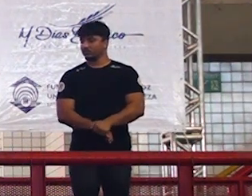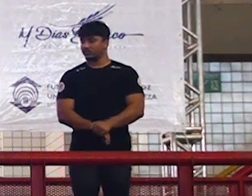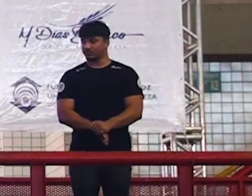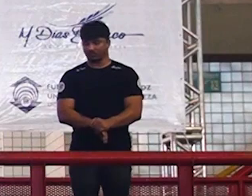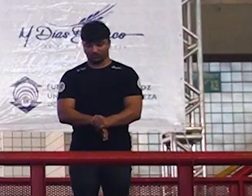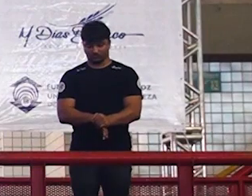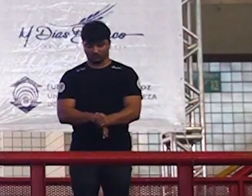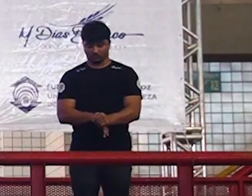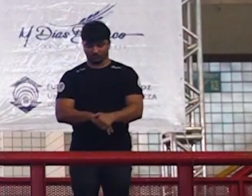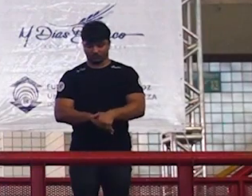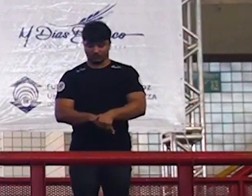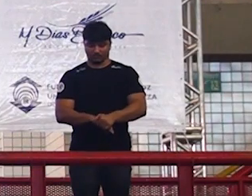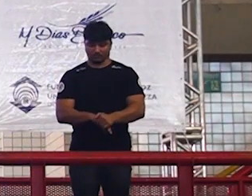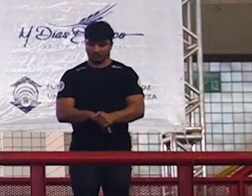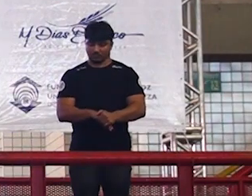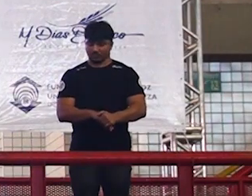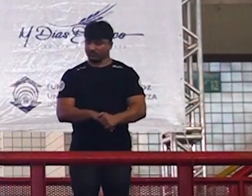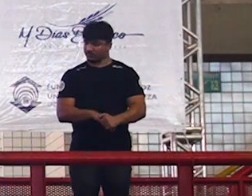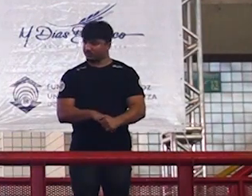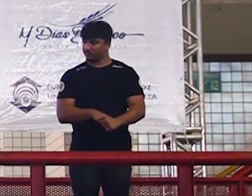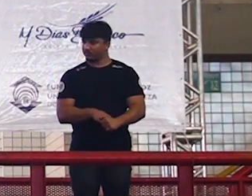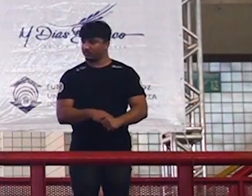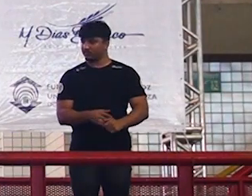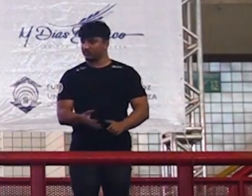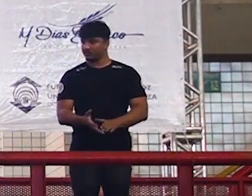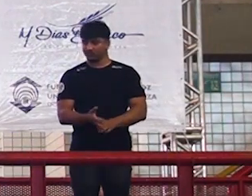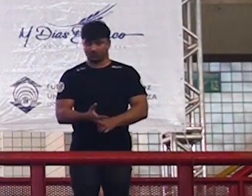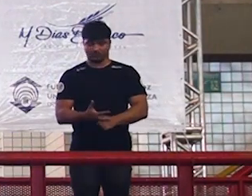Pronto. Beleza?